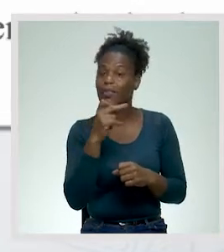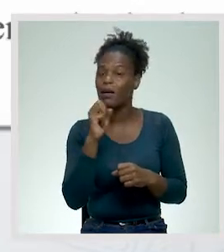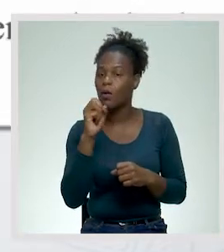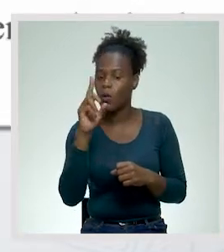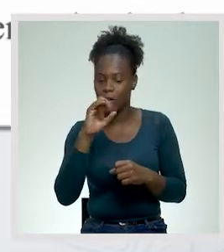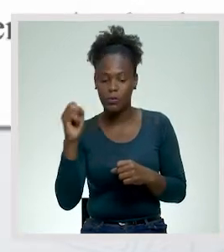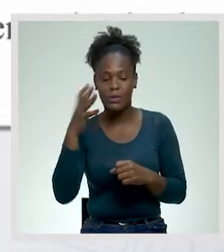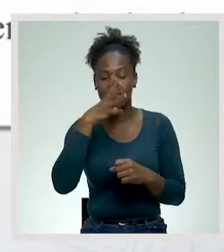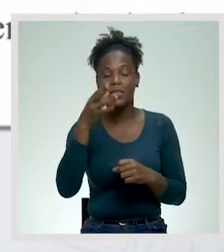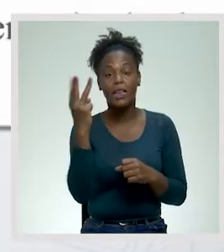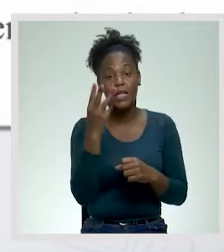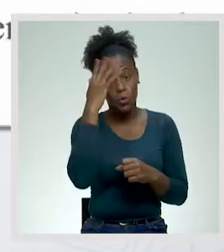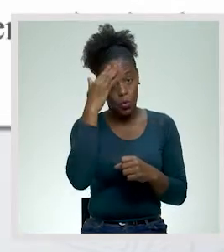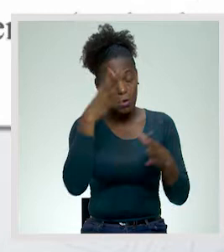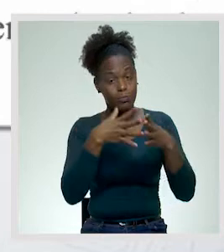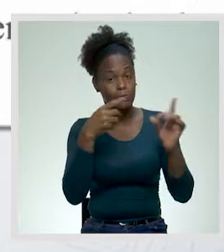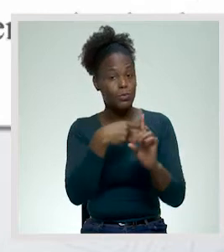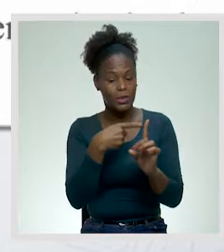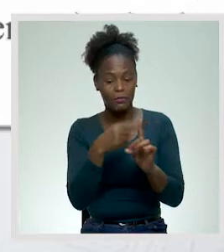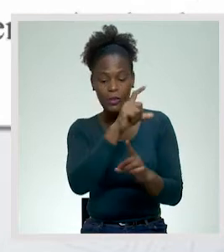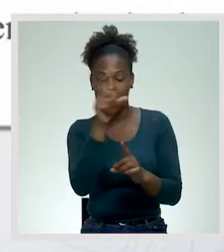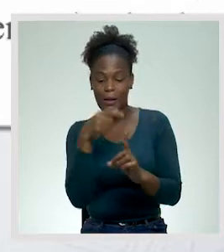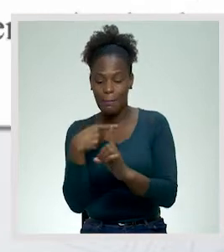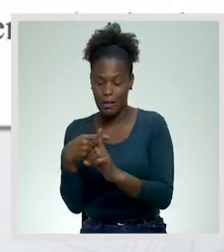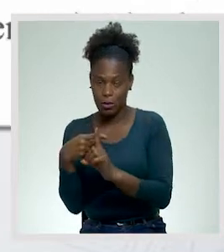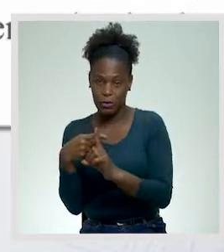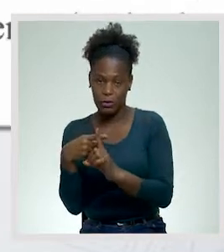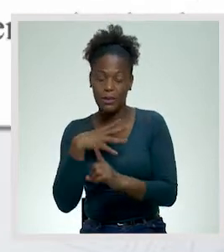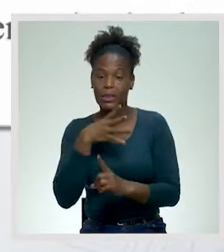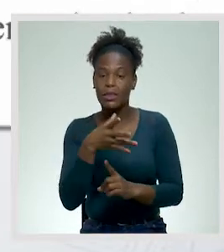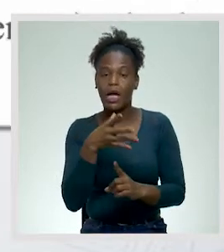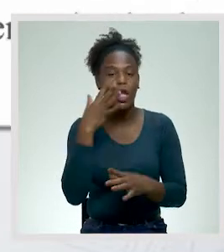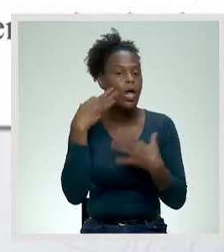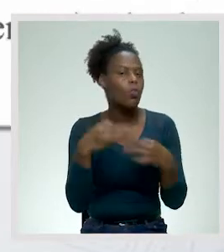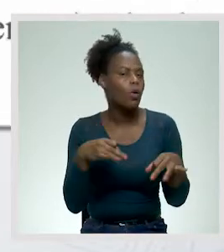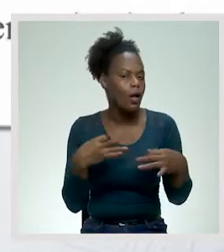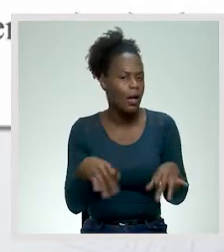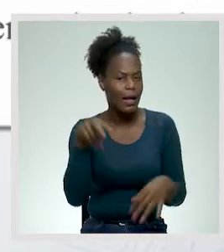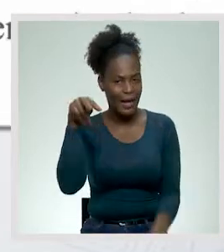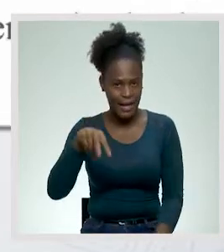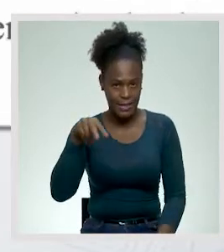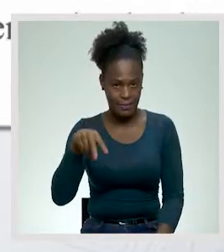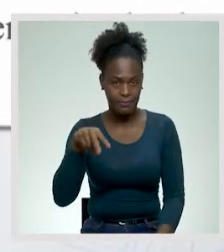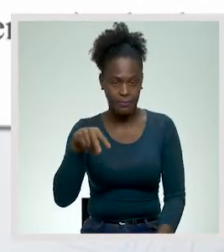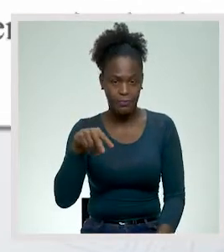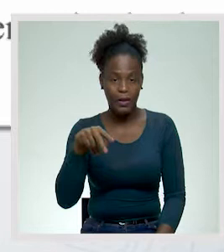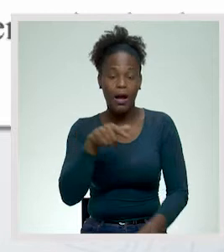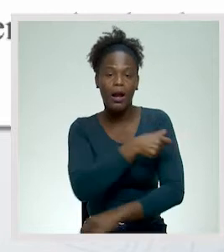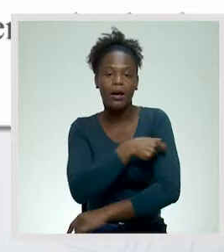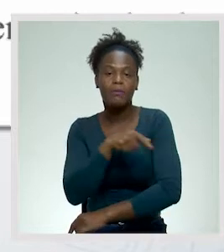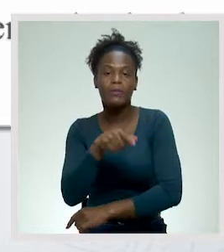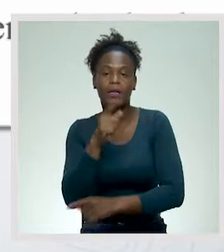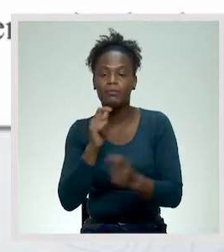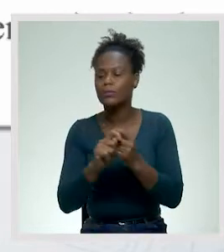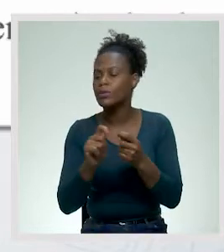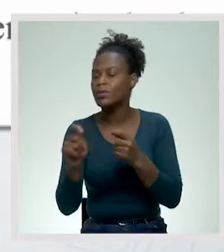inteiros positivos, Z+, ou seja, naturais N, que representam as